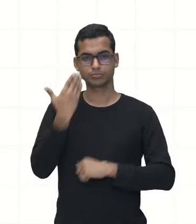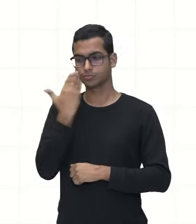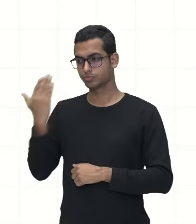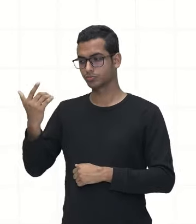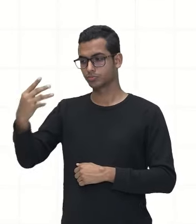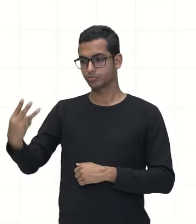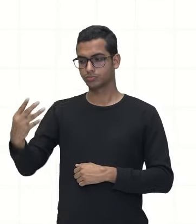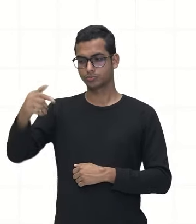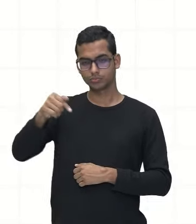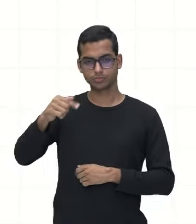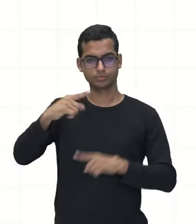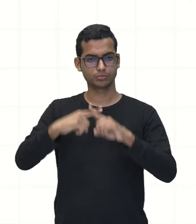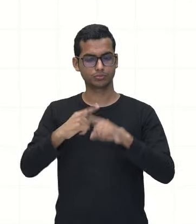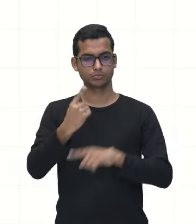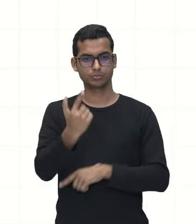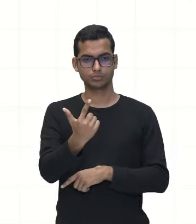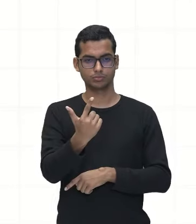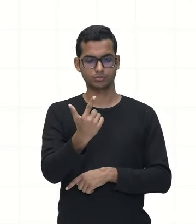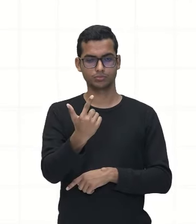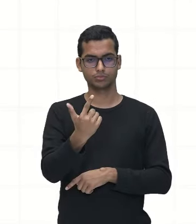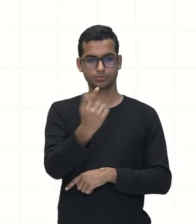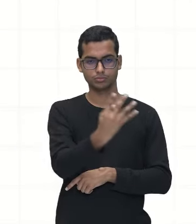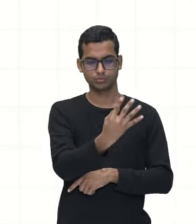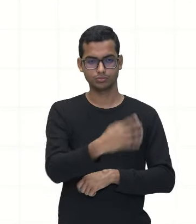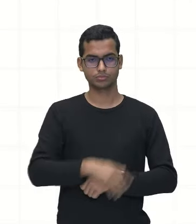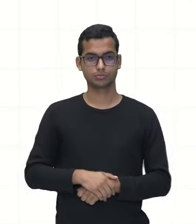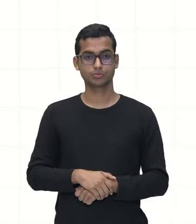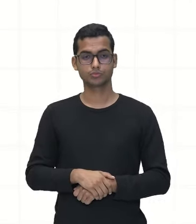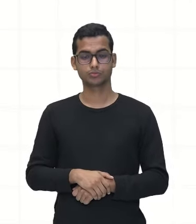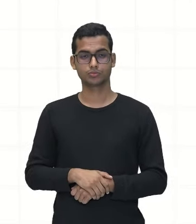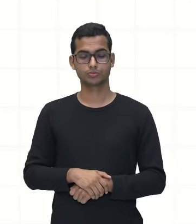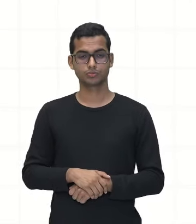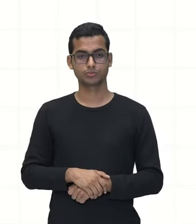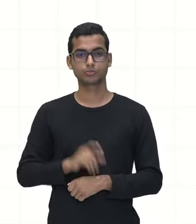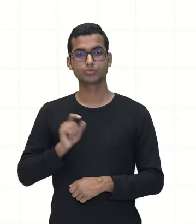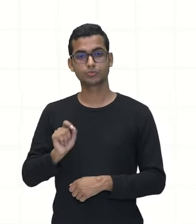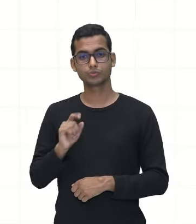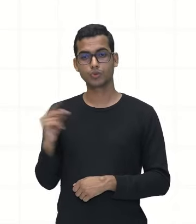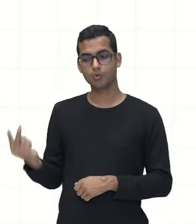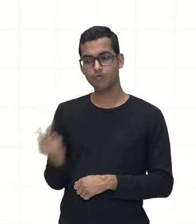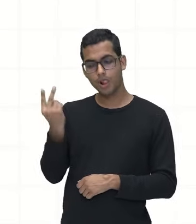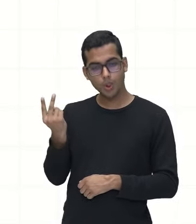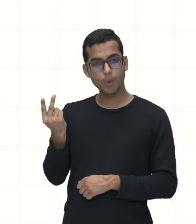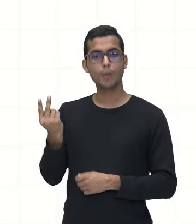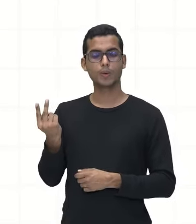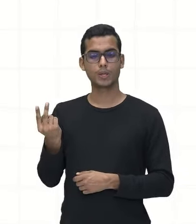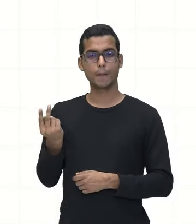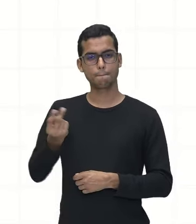24, ele é um valor aproximado, tá bom? Opa!